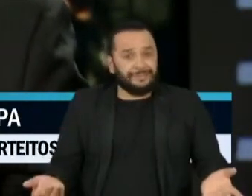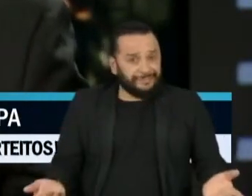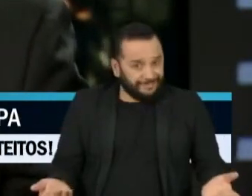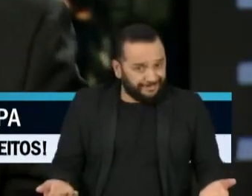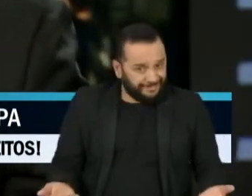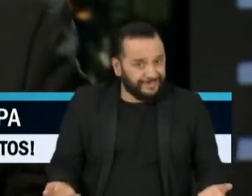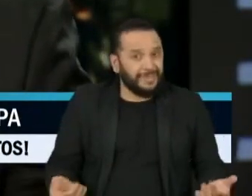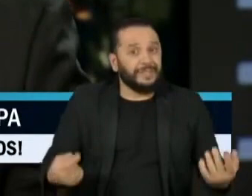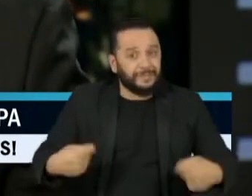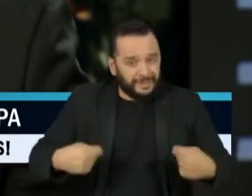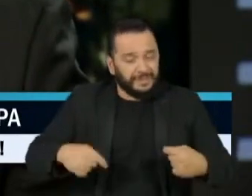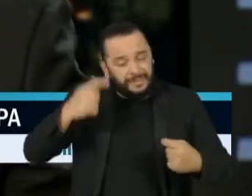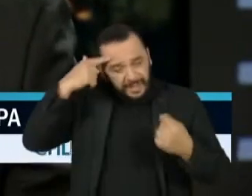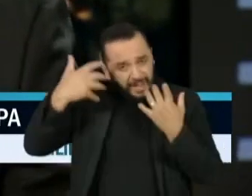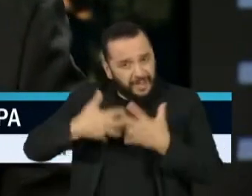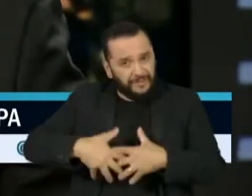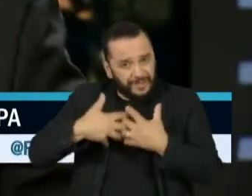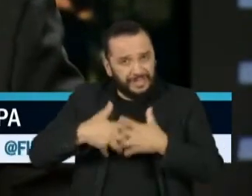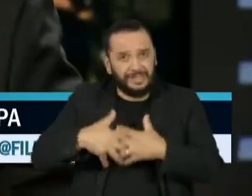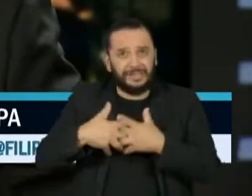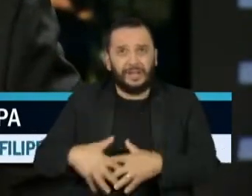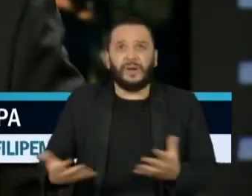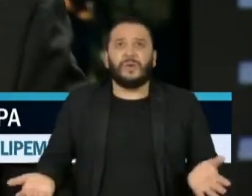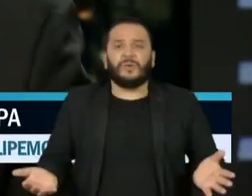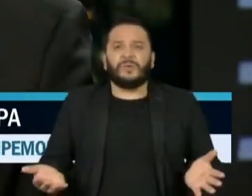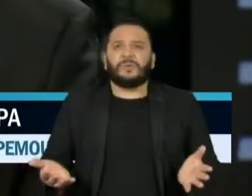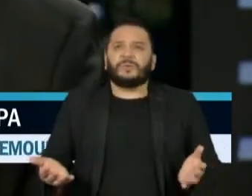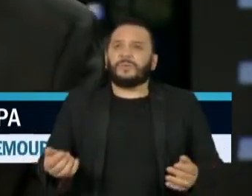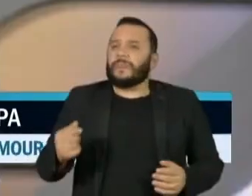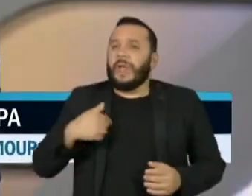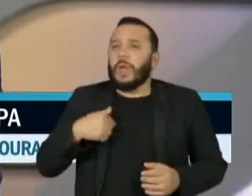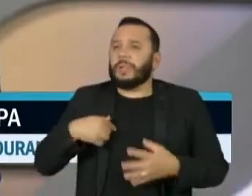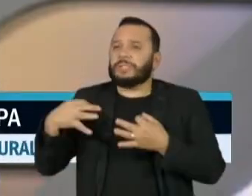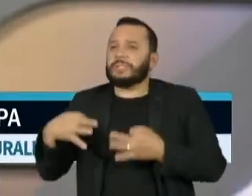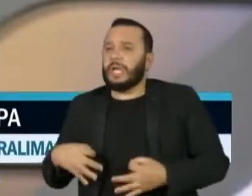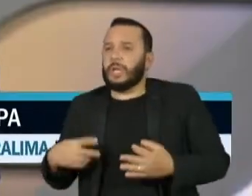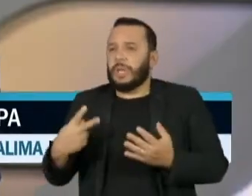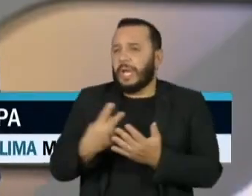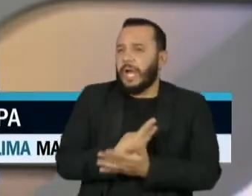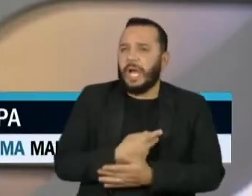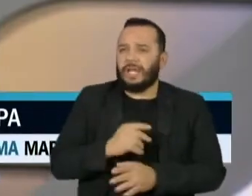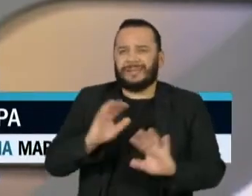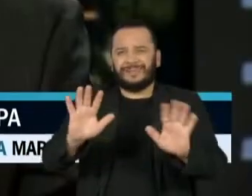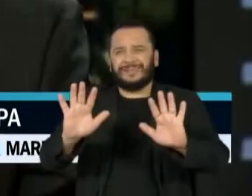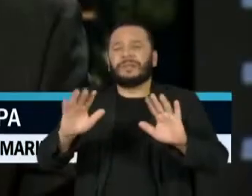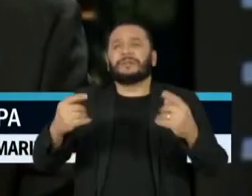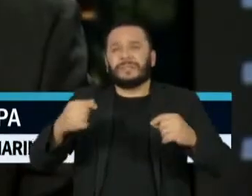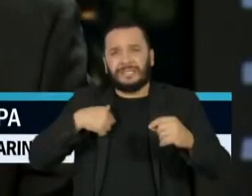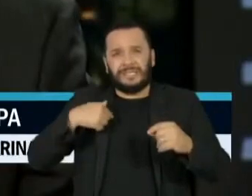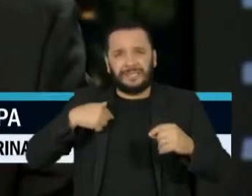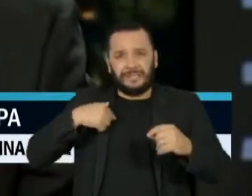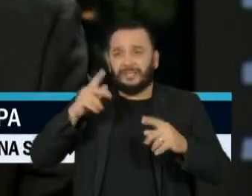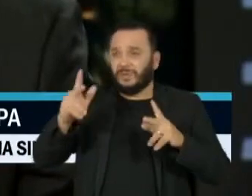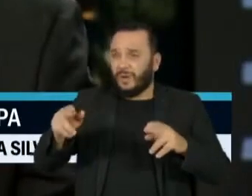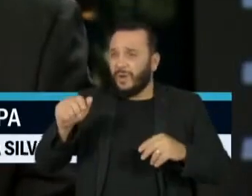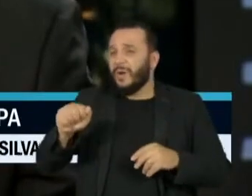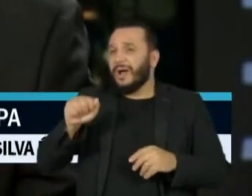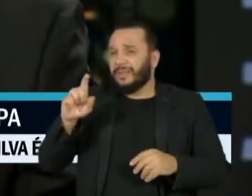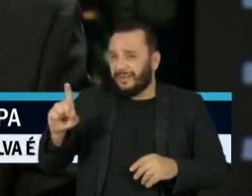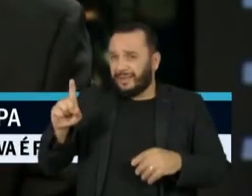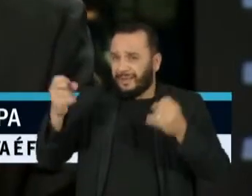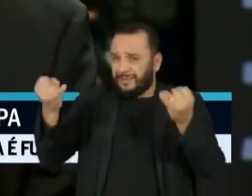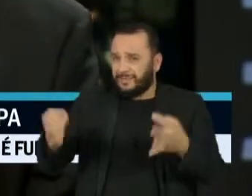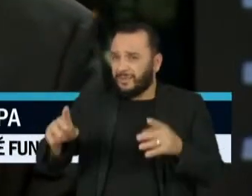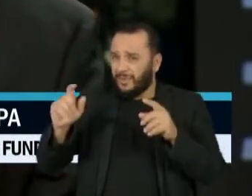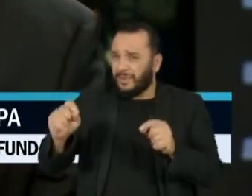uma reflexão, né? Não é questão do politicamente correto, do não politicamente correto, mas nós precisamos, como bem falou a AD, dessa